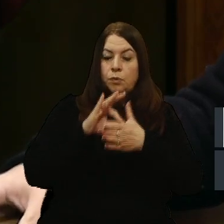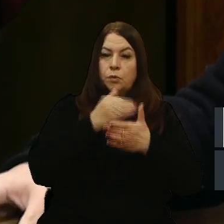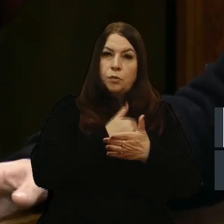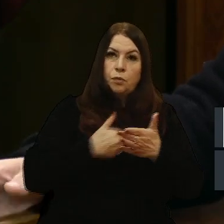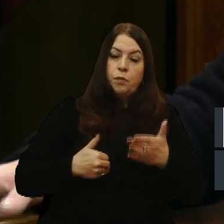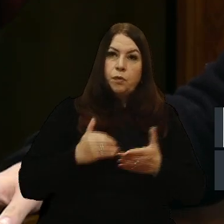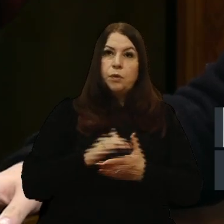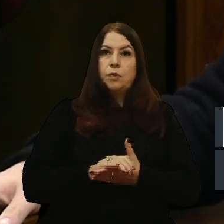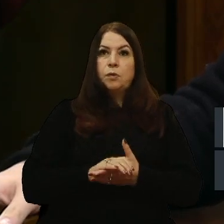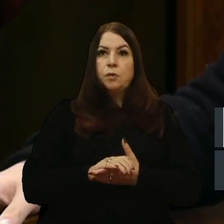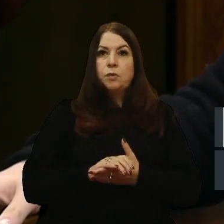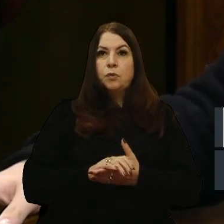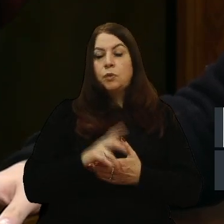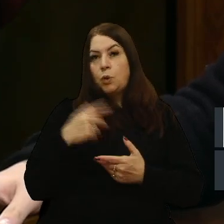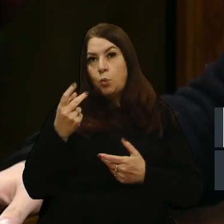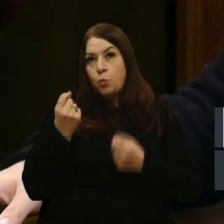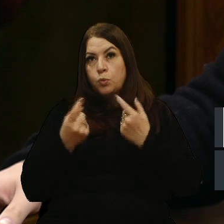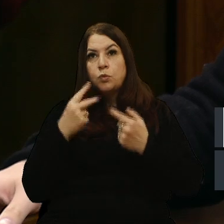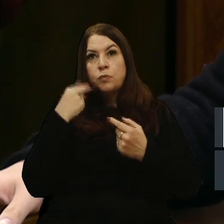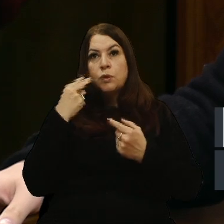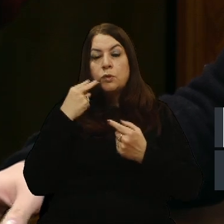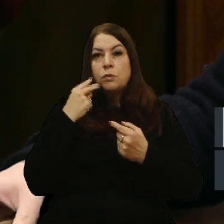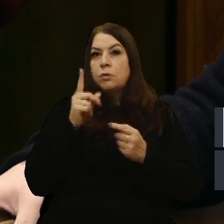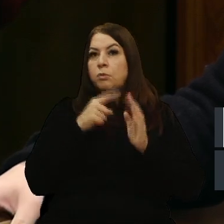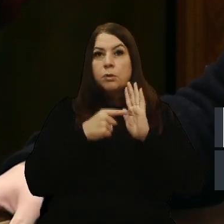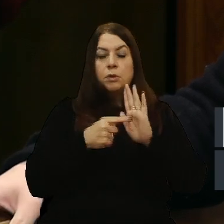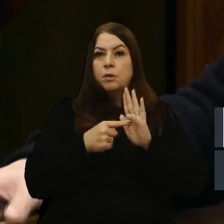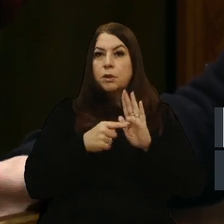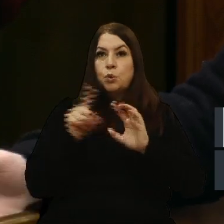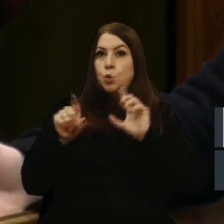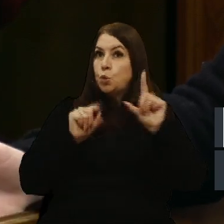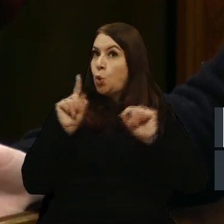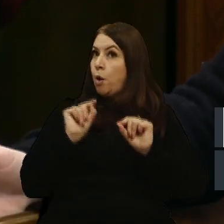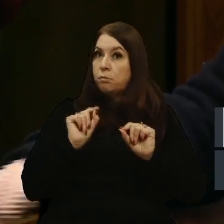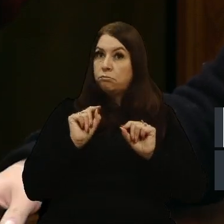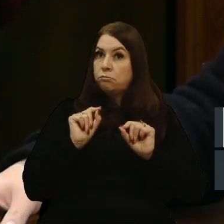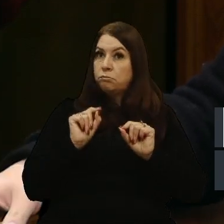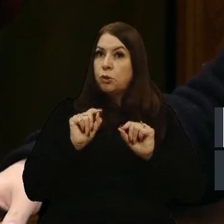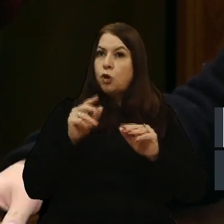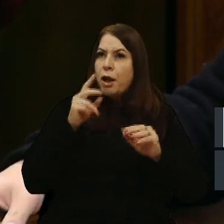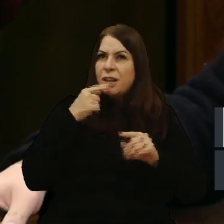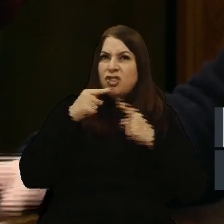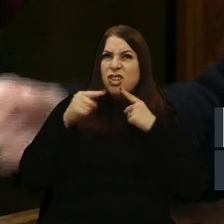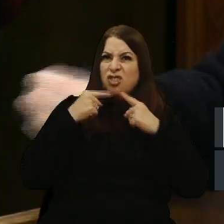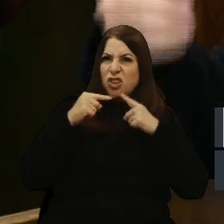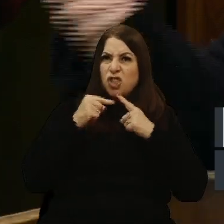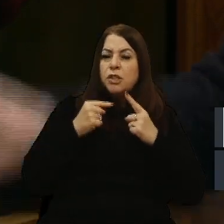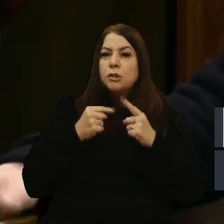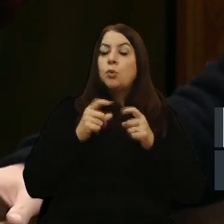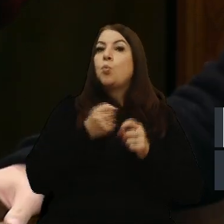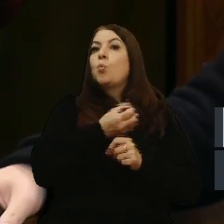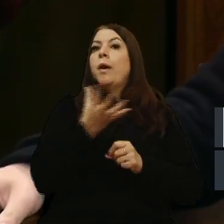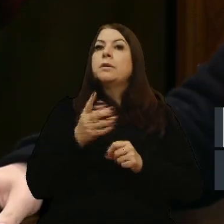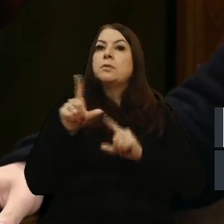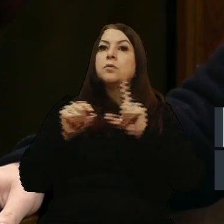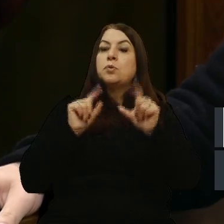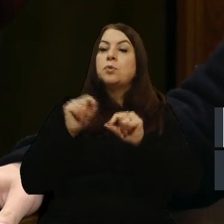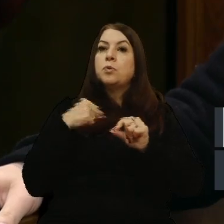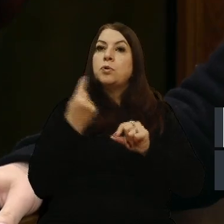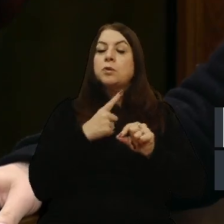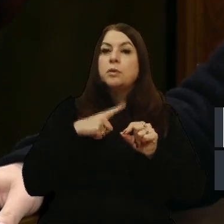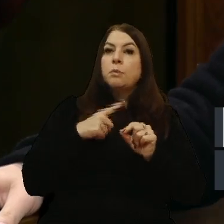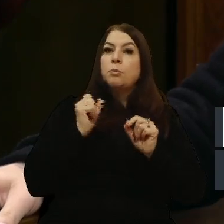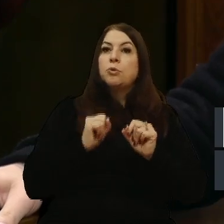governo, que de alguns outros vereadores da base, que nós não apresentávamos alternativa, que a oposição só criticava. E quais alternativas nós,